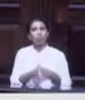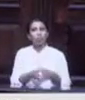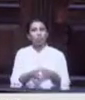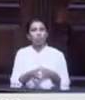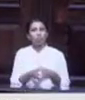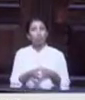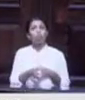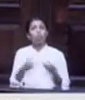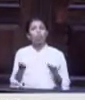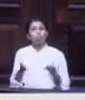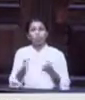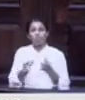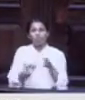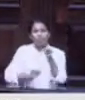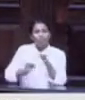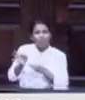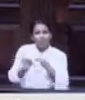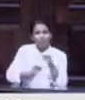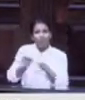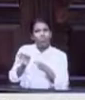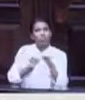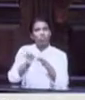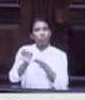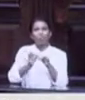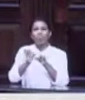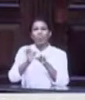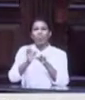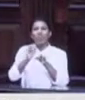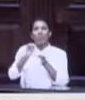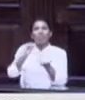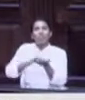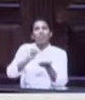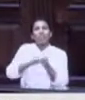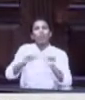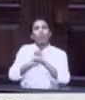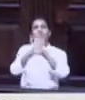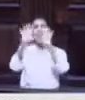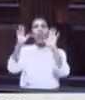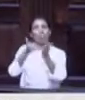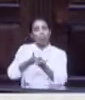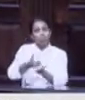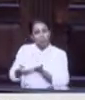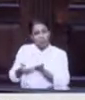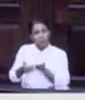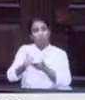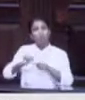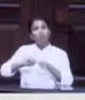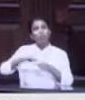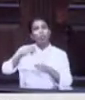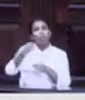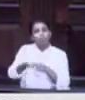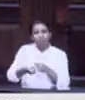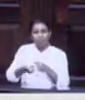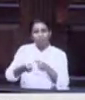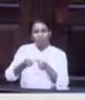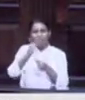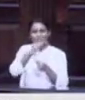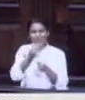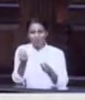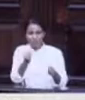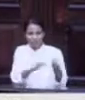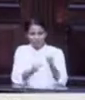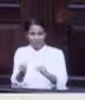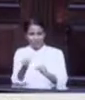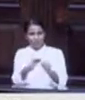idas e vindas, um pacote que não foi apresentado de maneira clara desde o início, que gerou uma colcha de retalhos e que nós